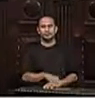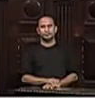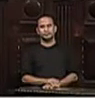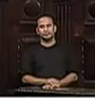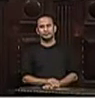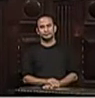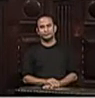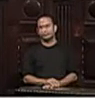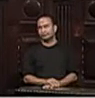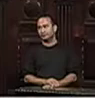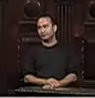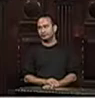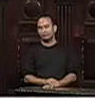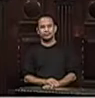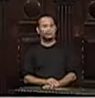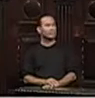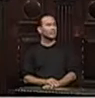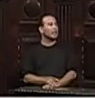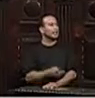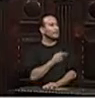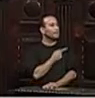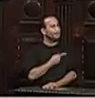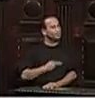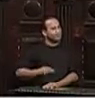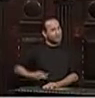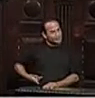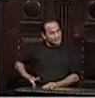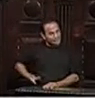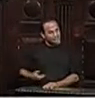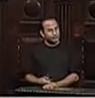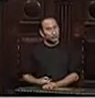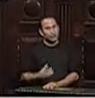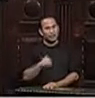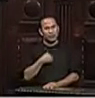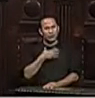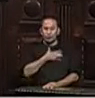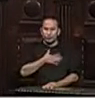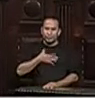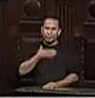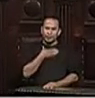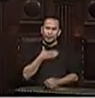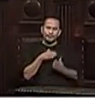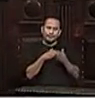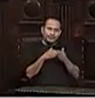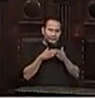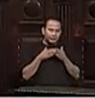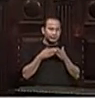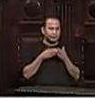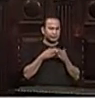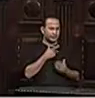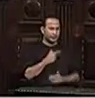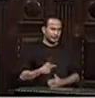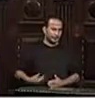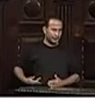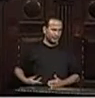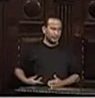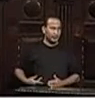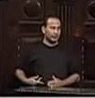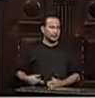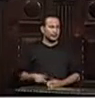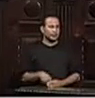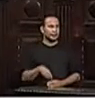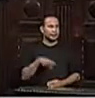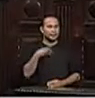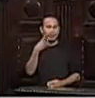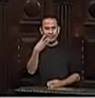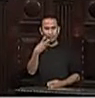Ju. Senhor presidente, eu gostaria de solicitar a Vossa Excelência 3 blocos